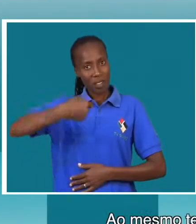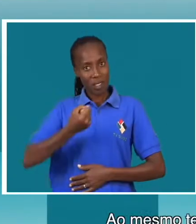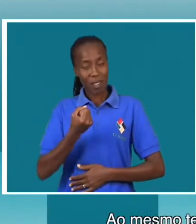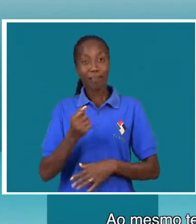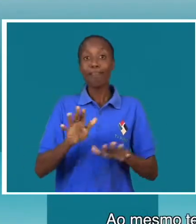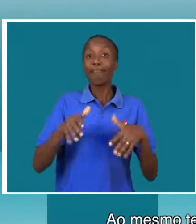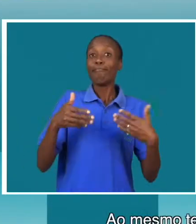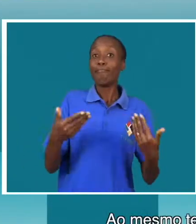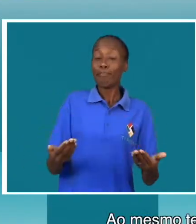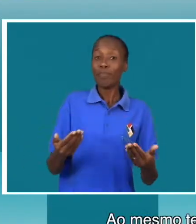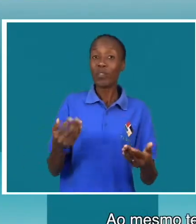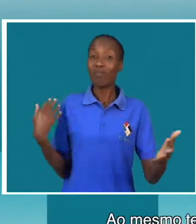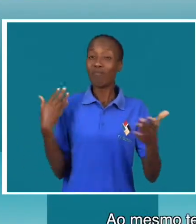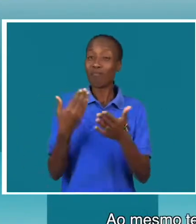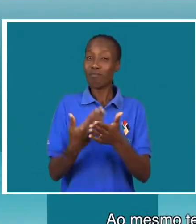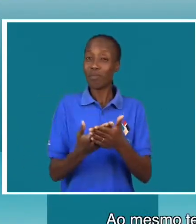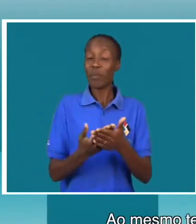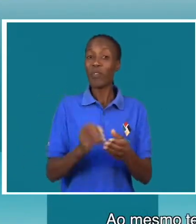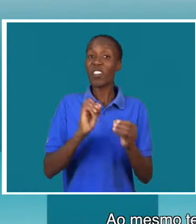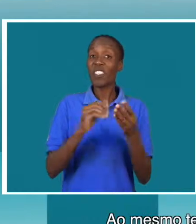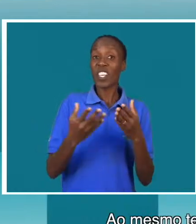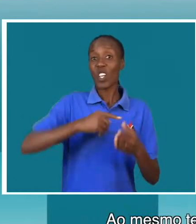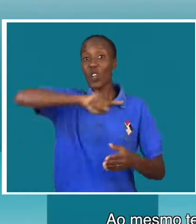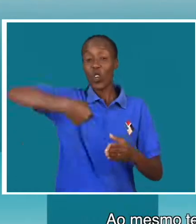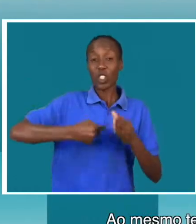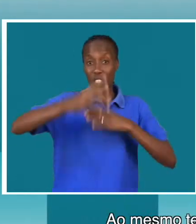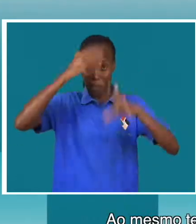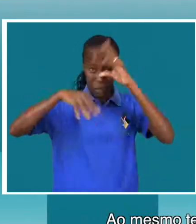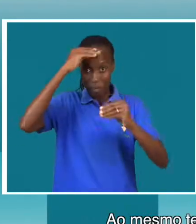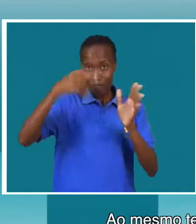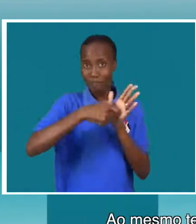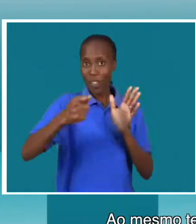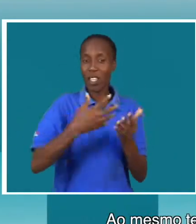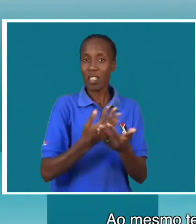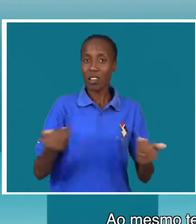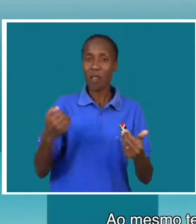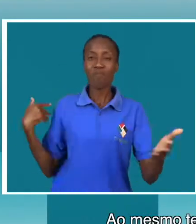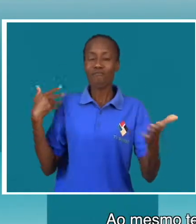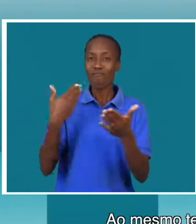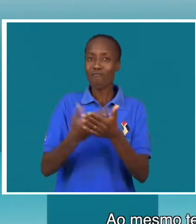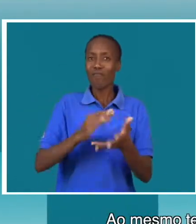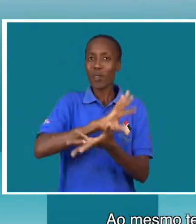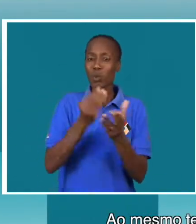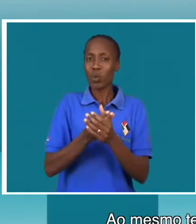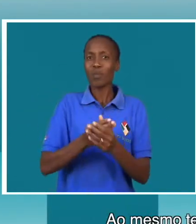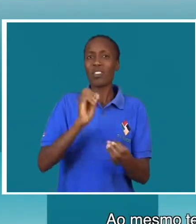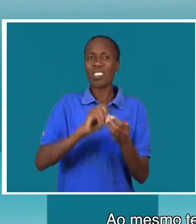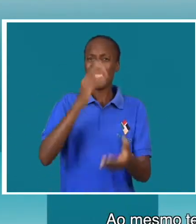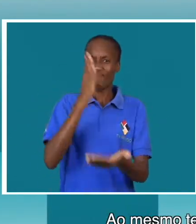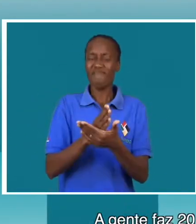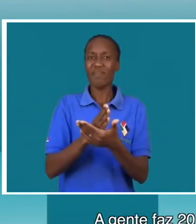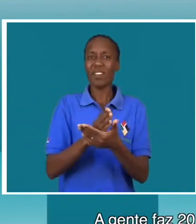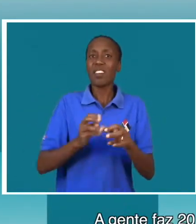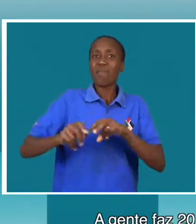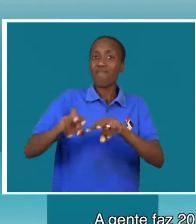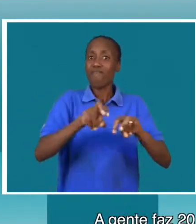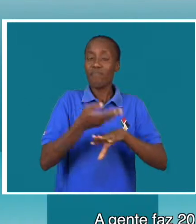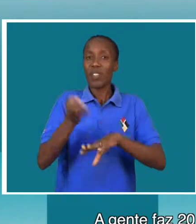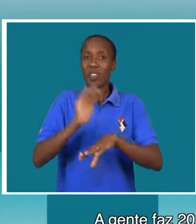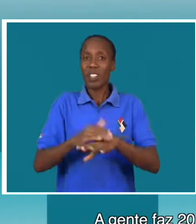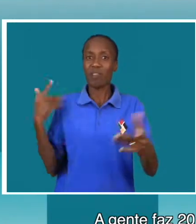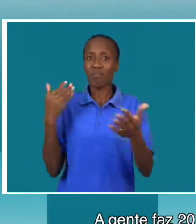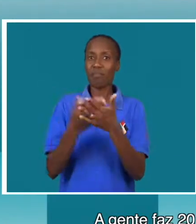não é? À medida do tempo, a gente aprende a ser criança também. E, ao mesmo tempo, a gente leva a sério aquilo que faz, que é a nossa arte da capoeira, que já vem aí